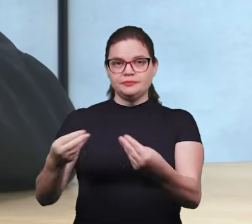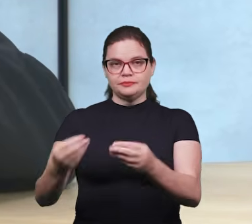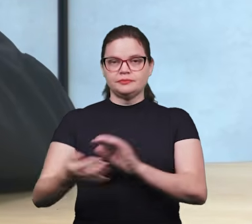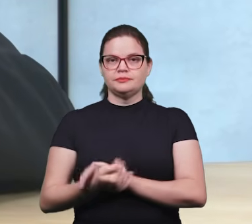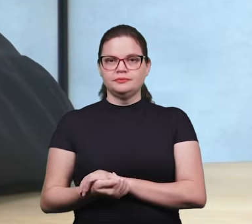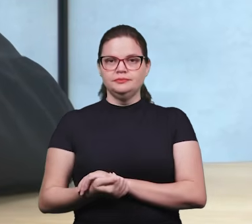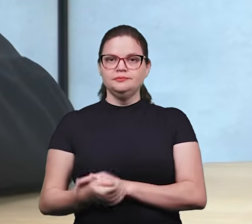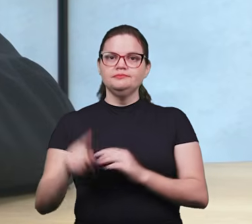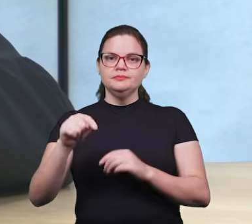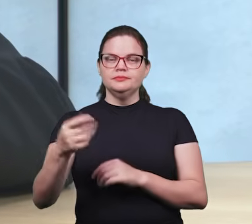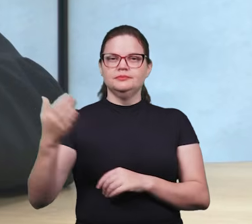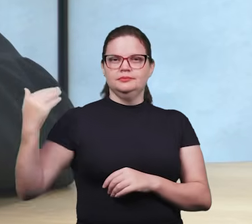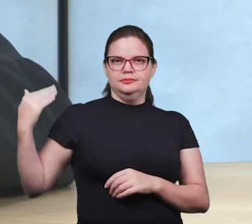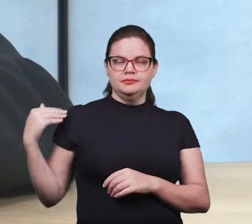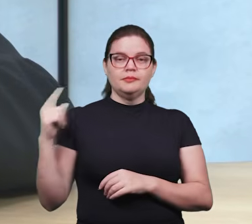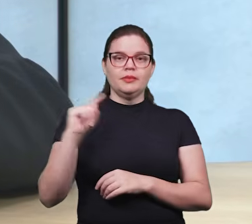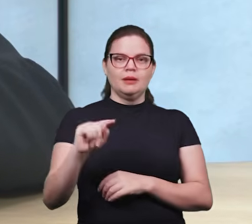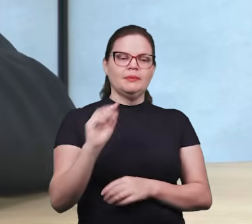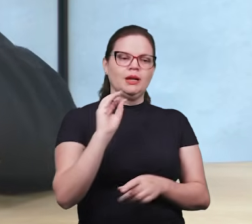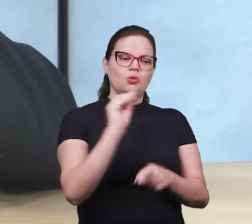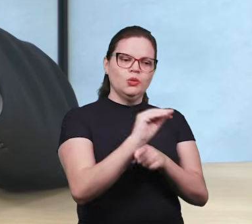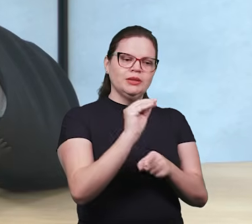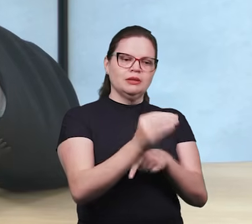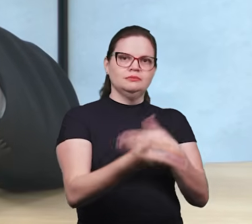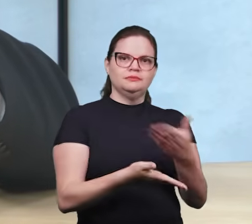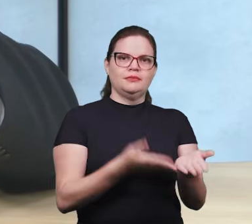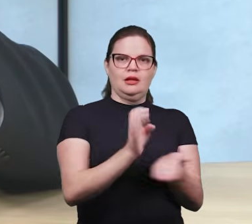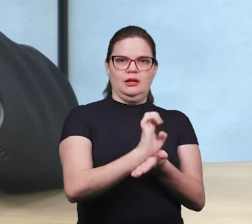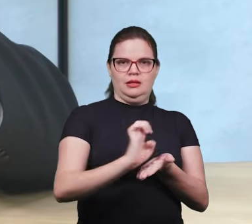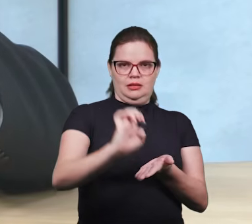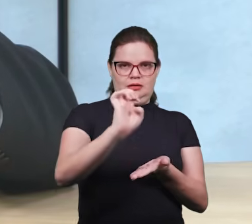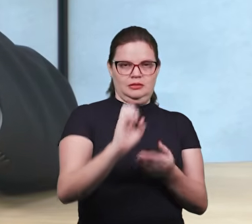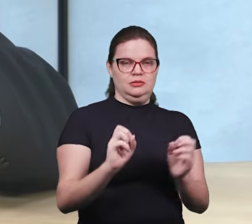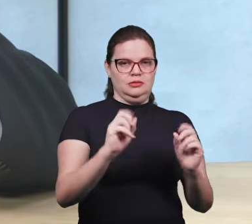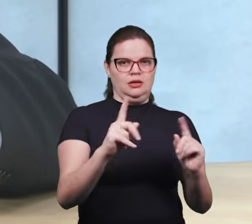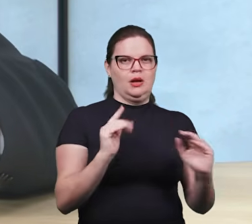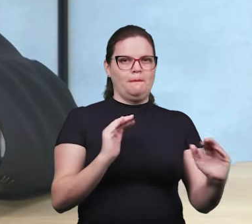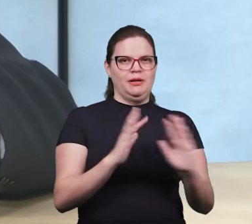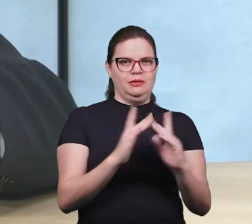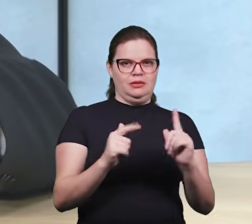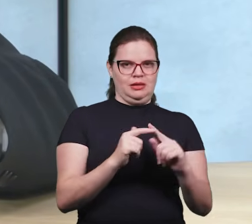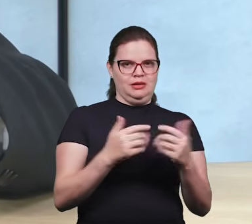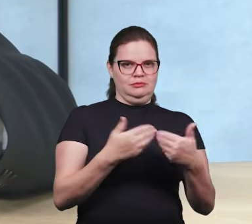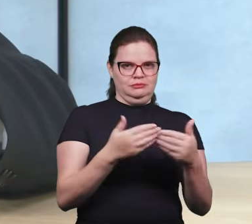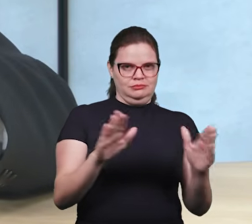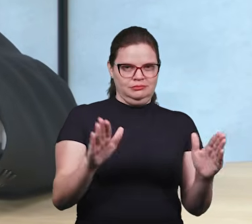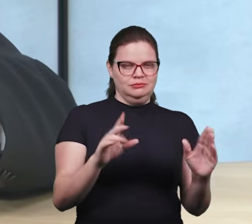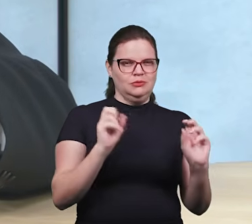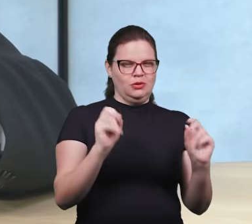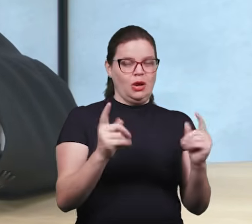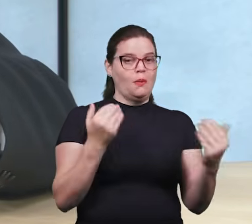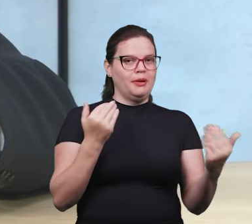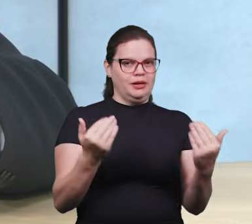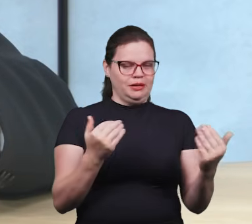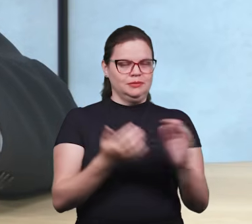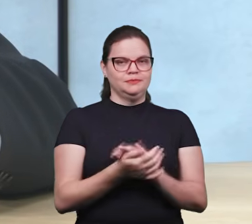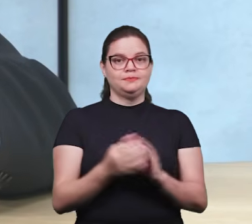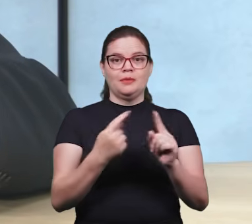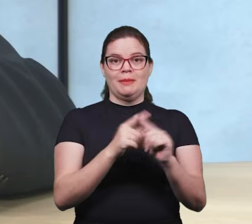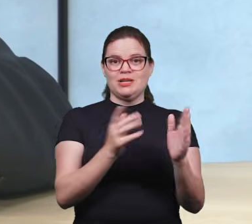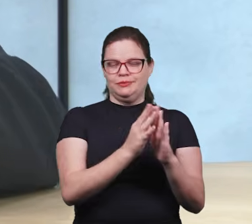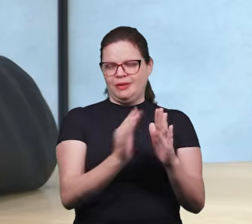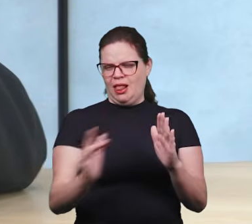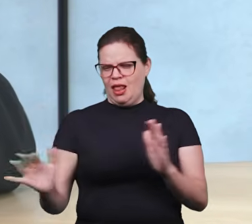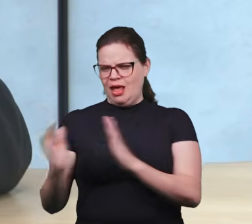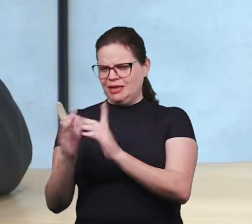Elias lá no início, que fala do momento da igreja primitiva. Mas agora nós vemos o momento